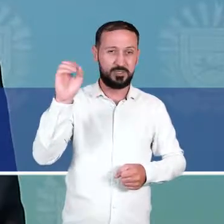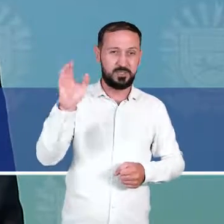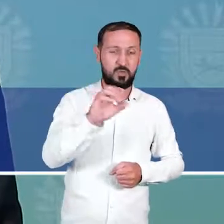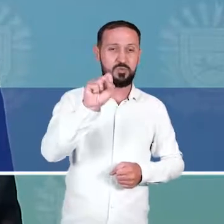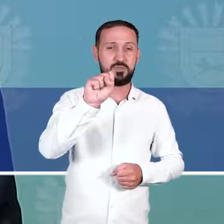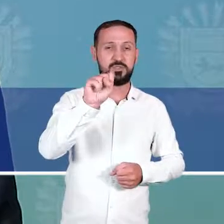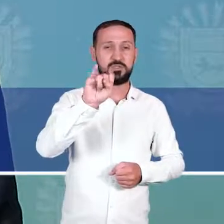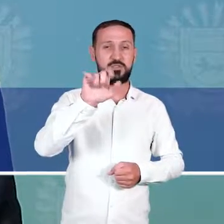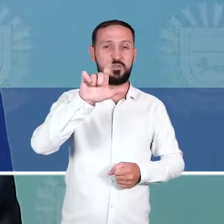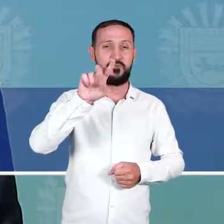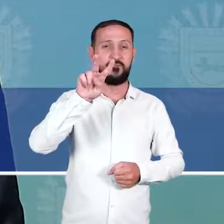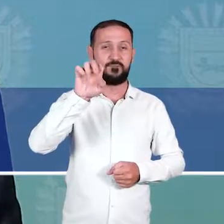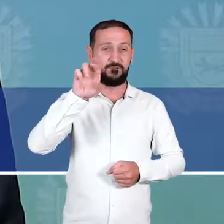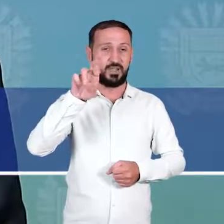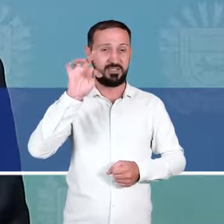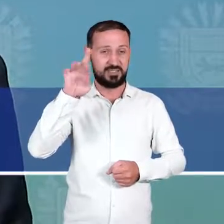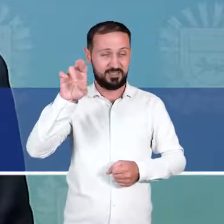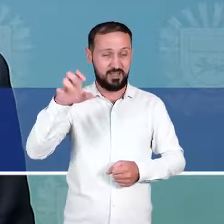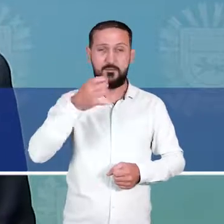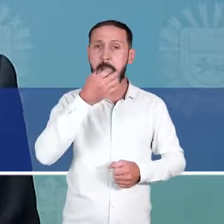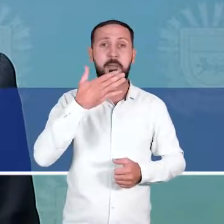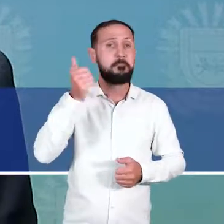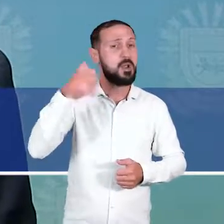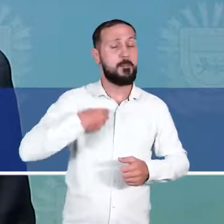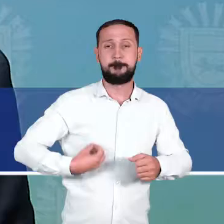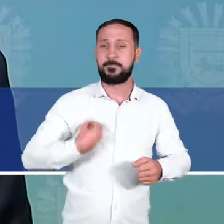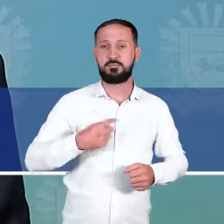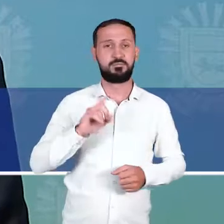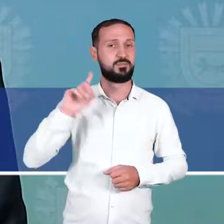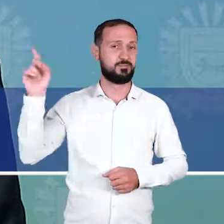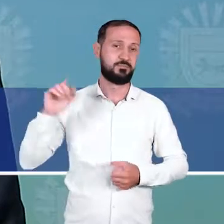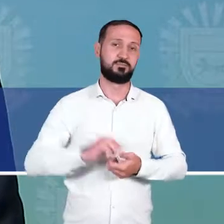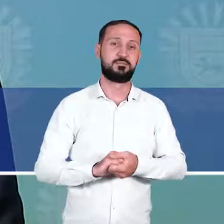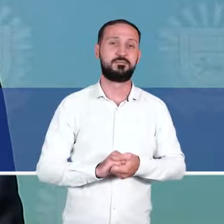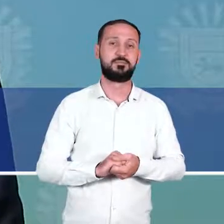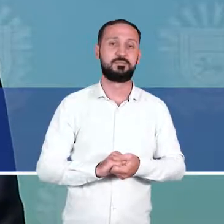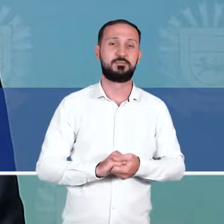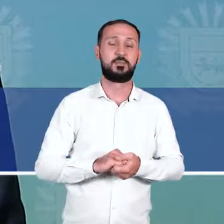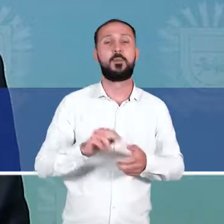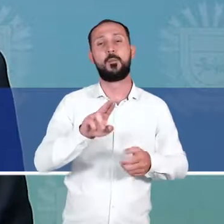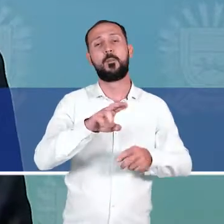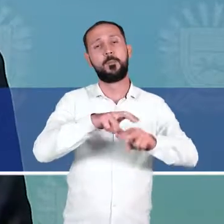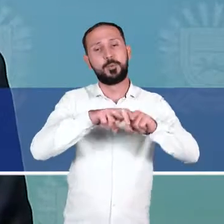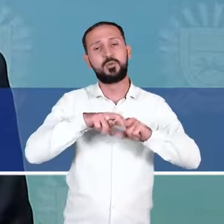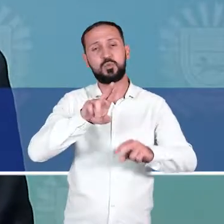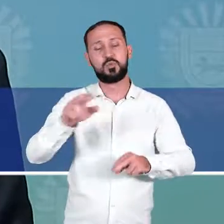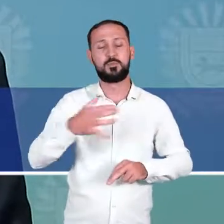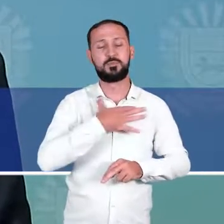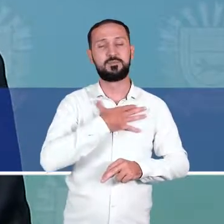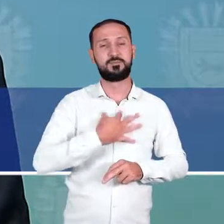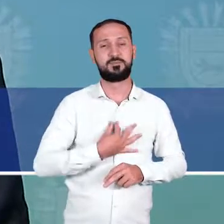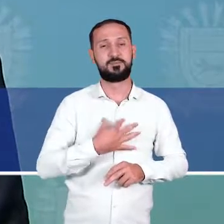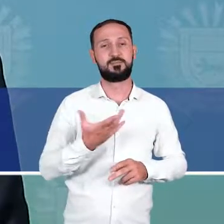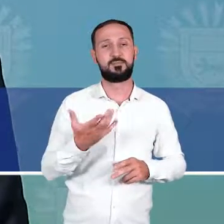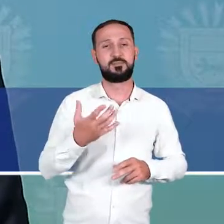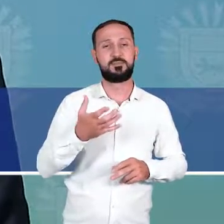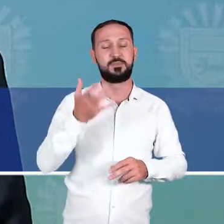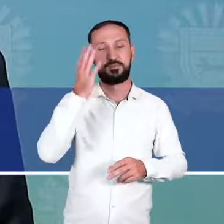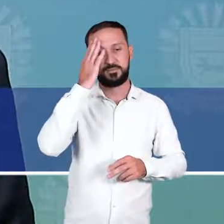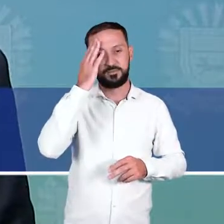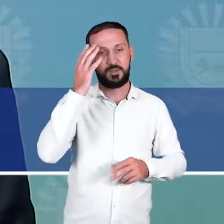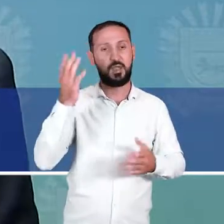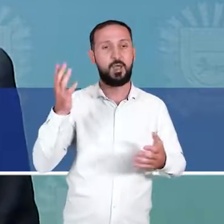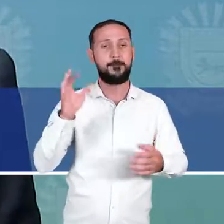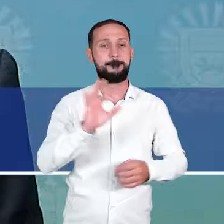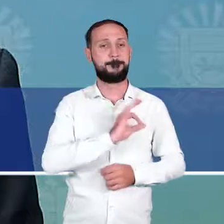representações que nós tivemos da São Silvestre até hoje foi com o Sargento Rosbach. Por isso, o nome da medalha. E também um